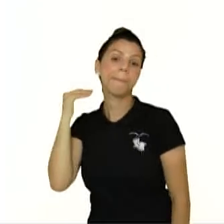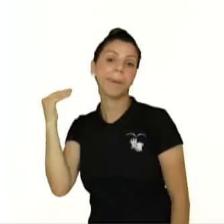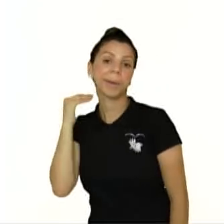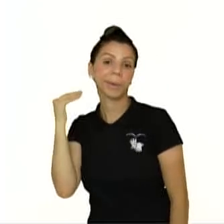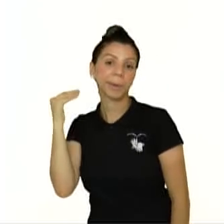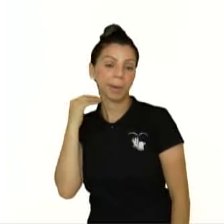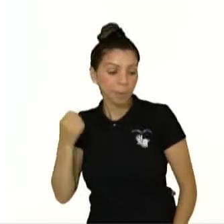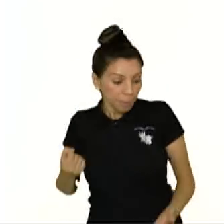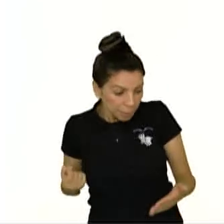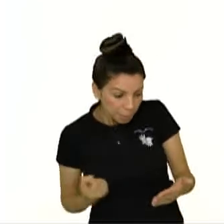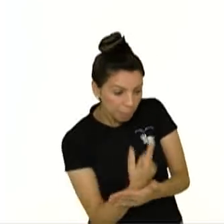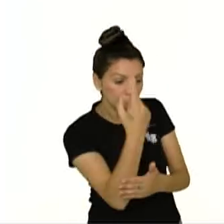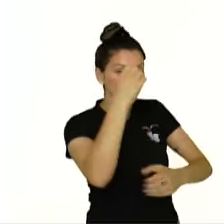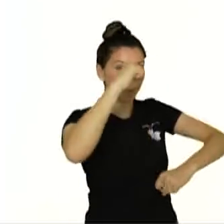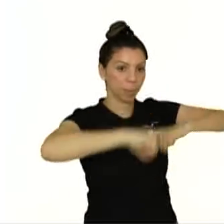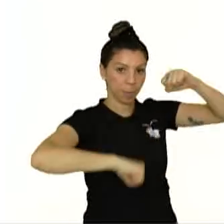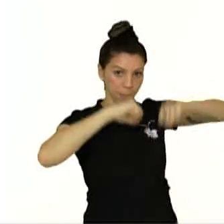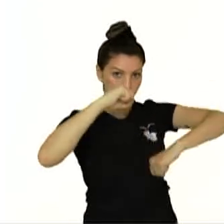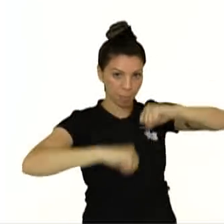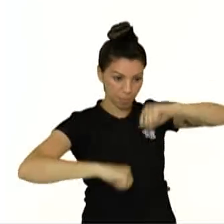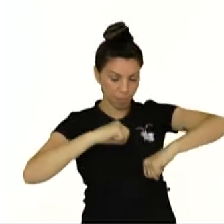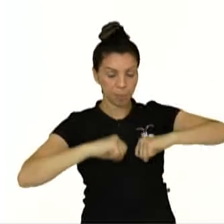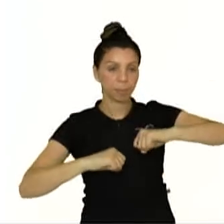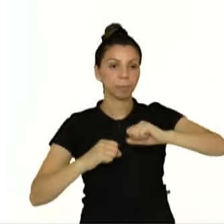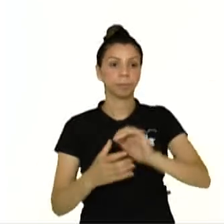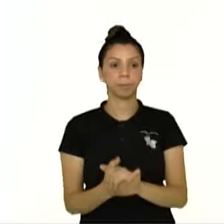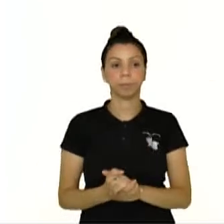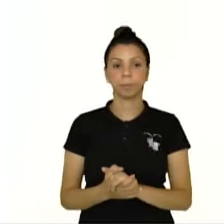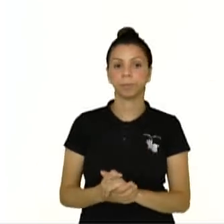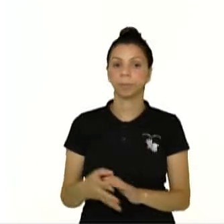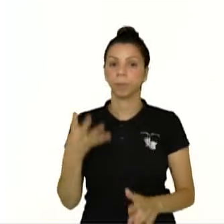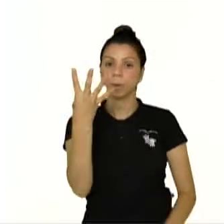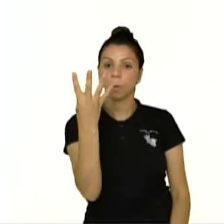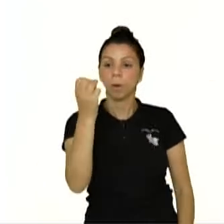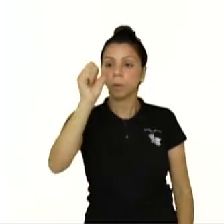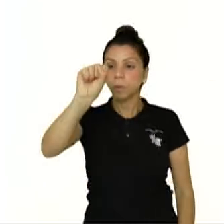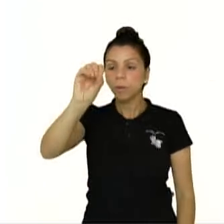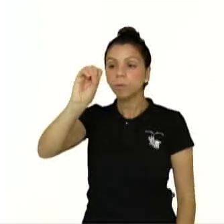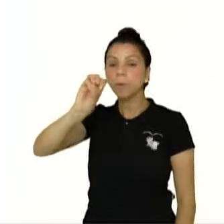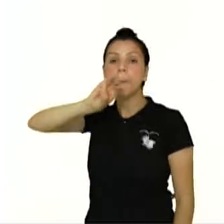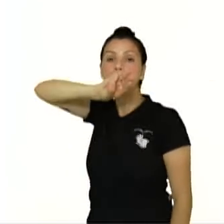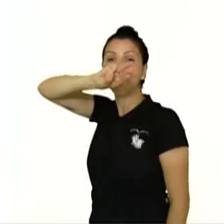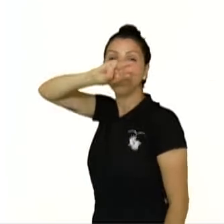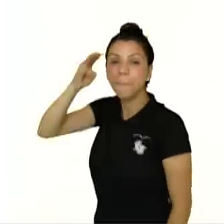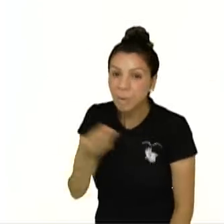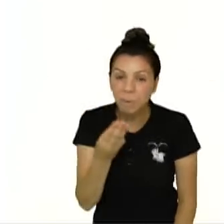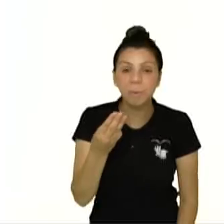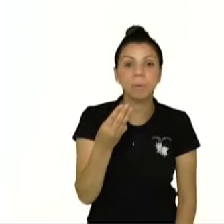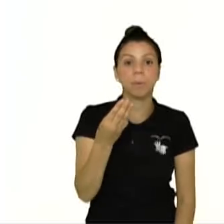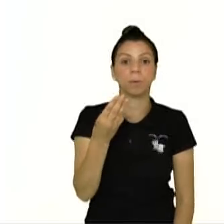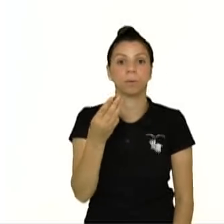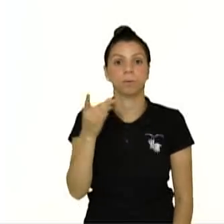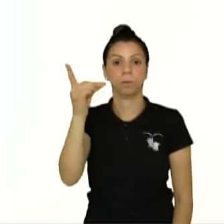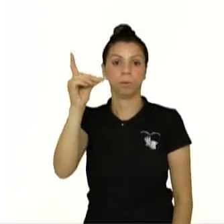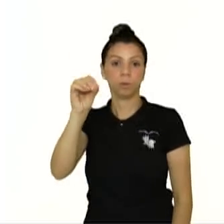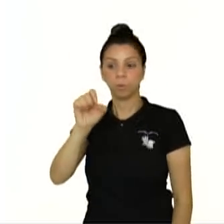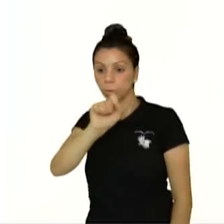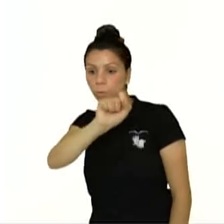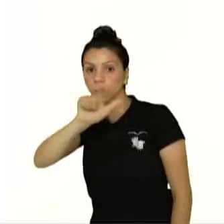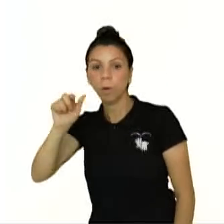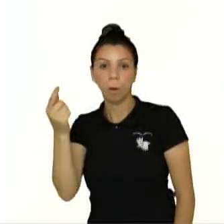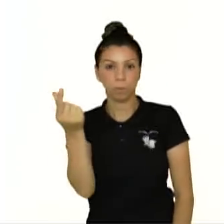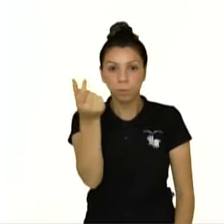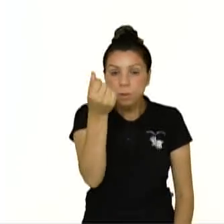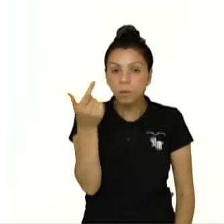comprou a indústria de Andrew Carnegie por 480 milhões de dólares. Uma